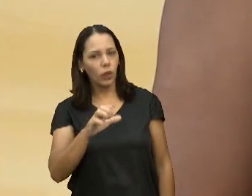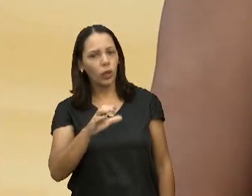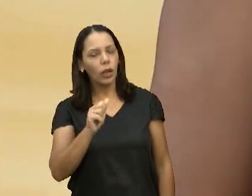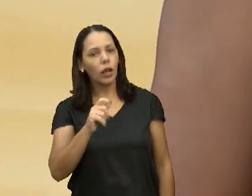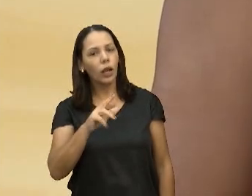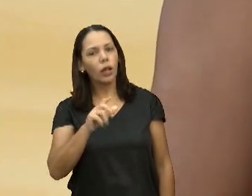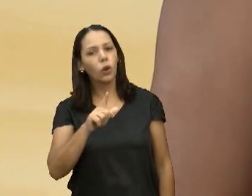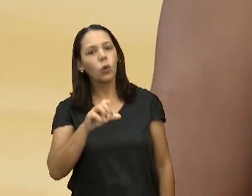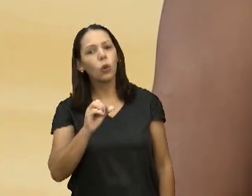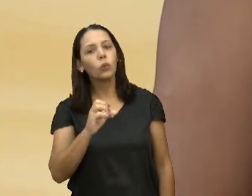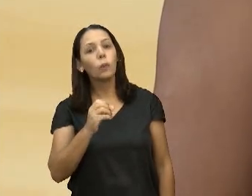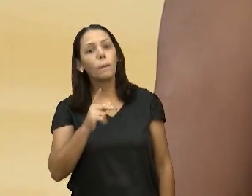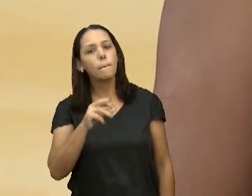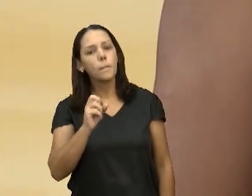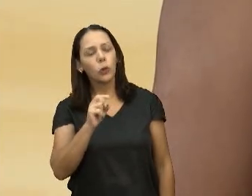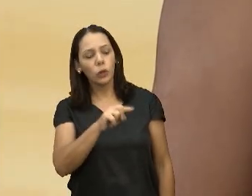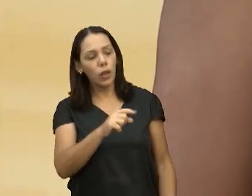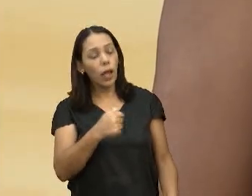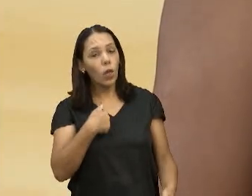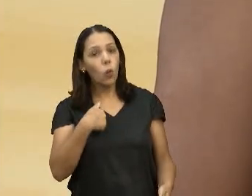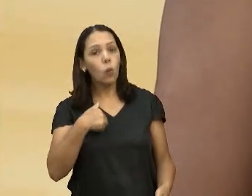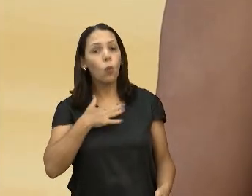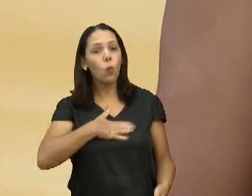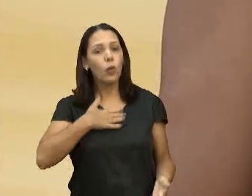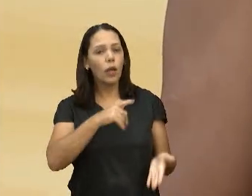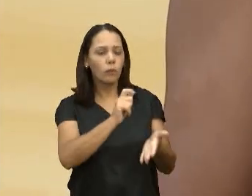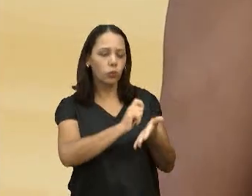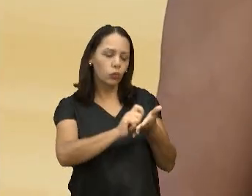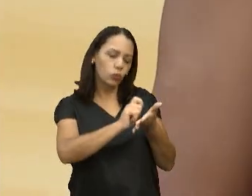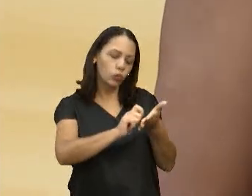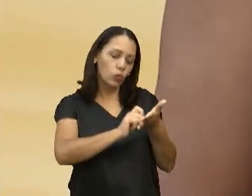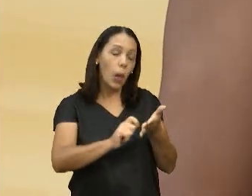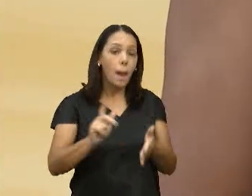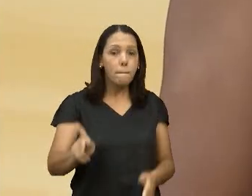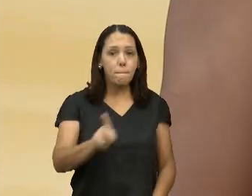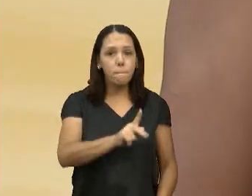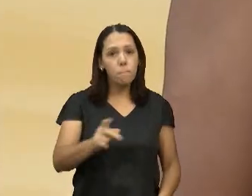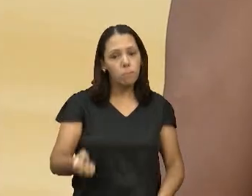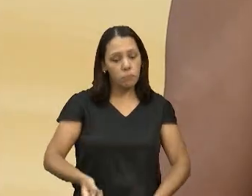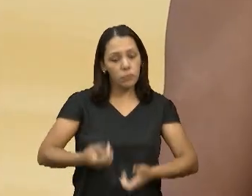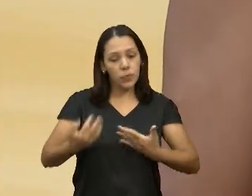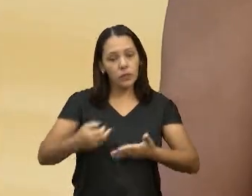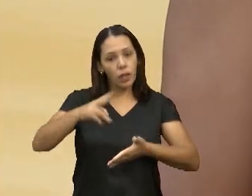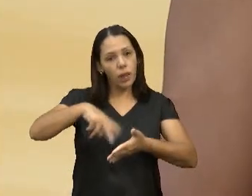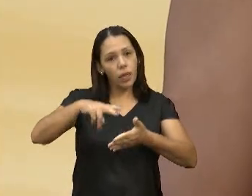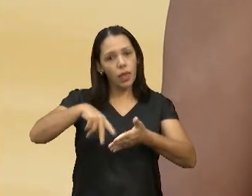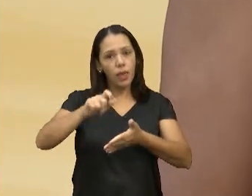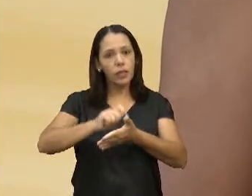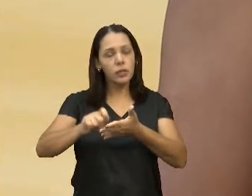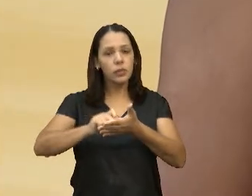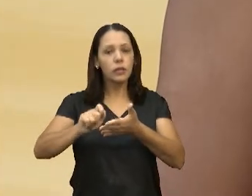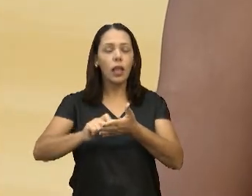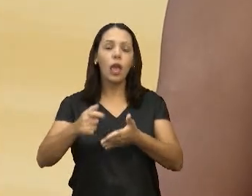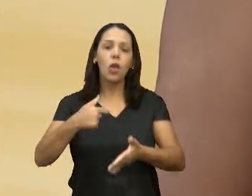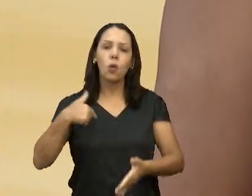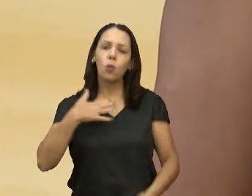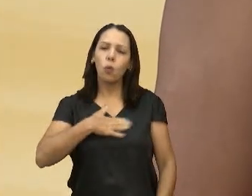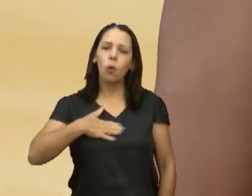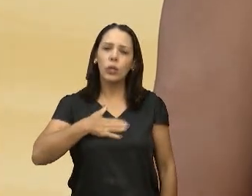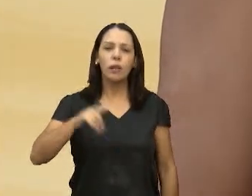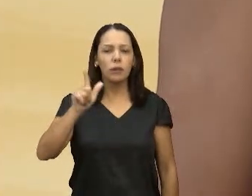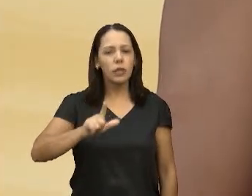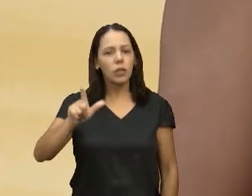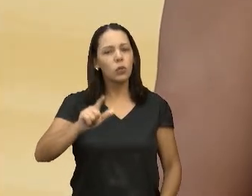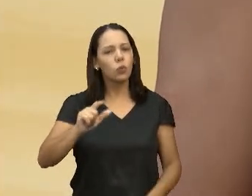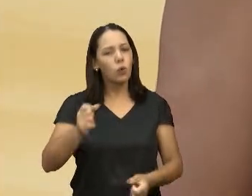sempre me incentivavam a ler, escrever. Eu comecei a ler muitos livros na biblioteca, me interessar pela literatura, pela poesia.